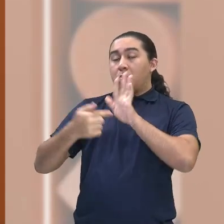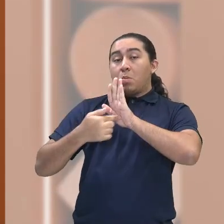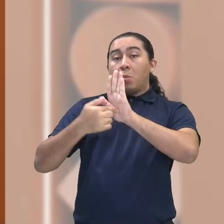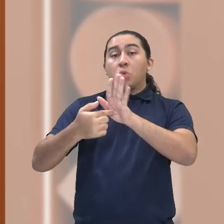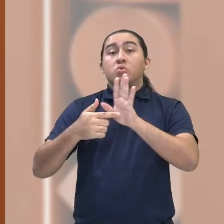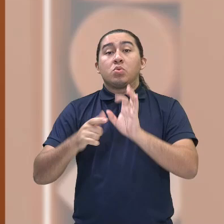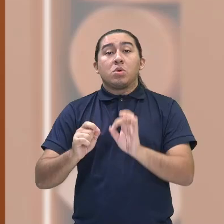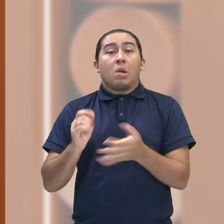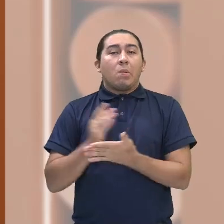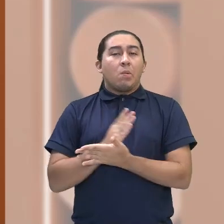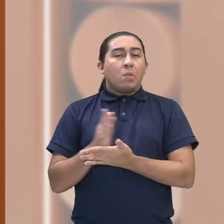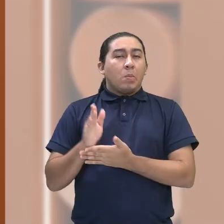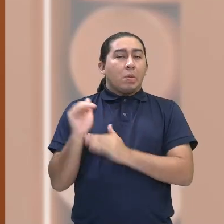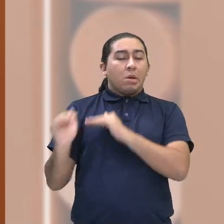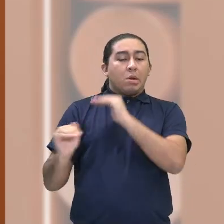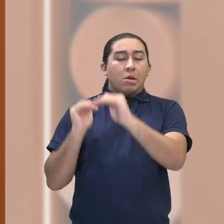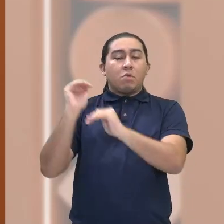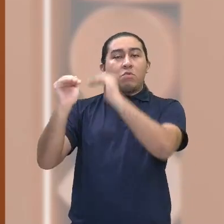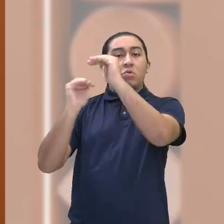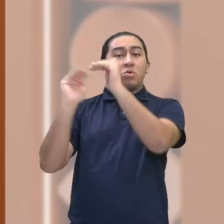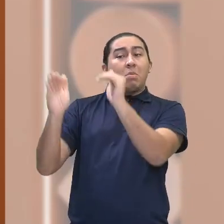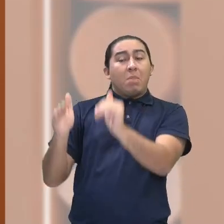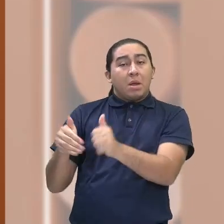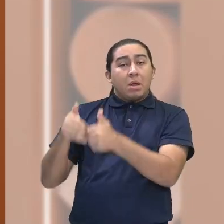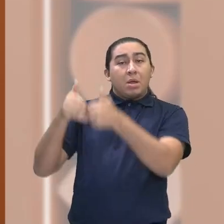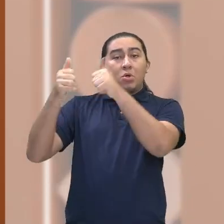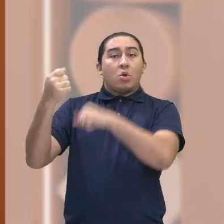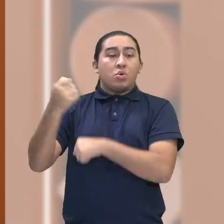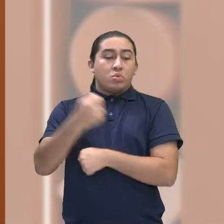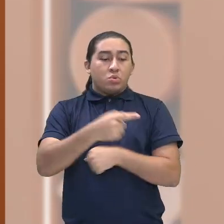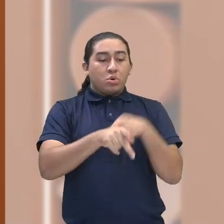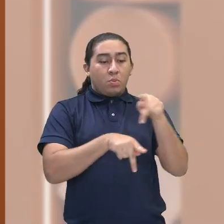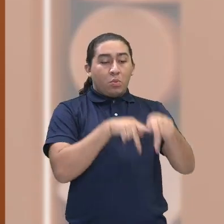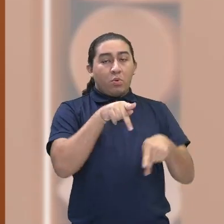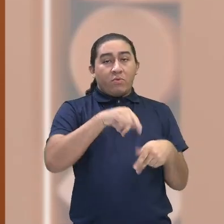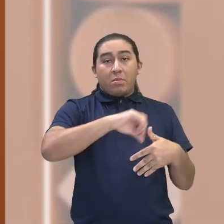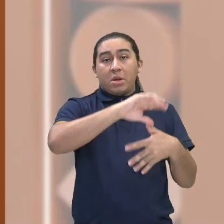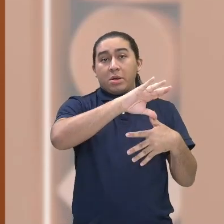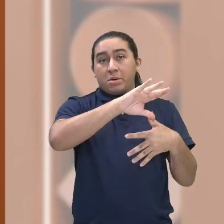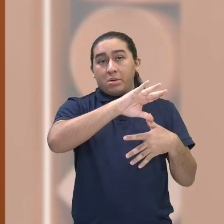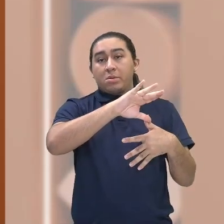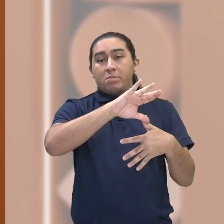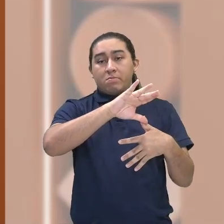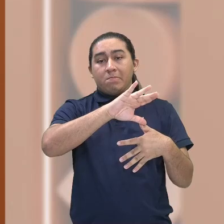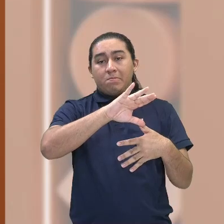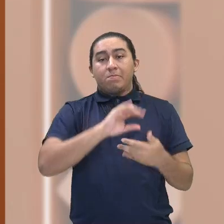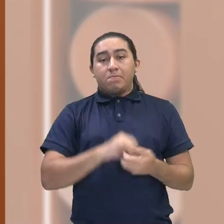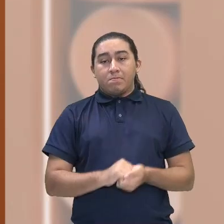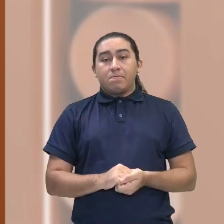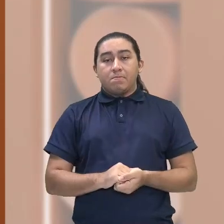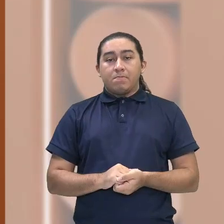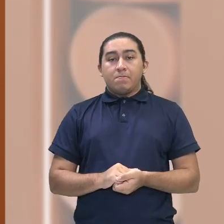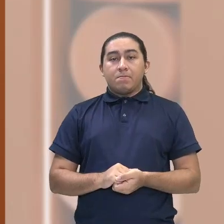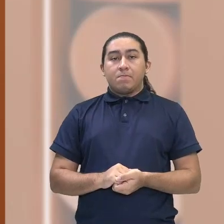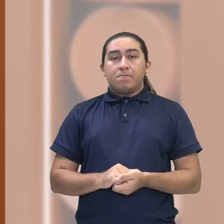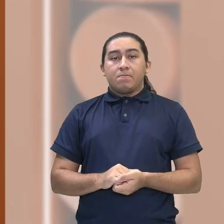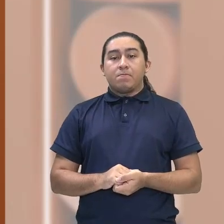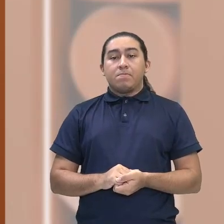uma certa evolução à frente dos povos ameríndios, né, dos povos